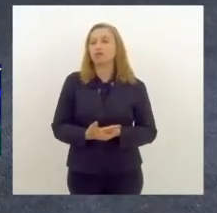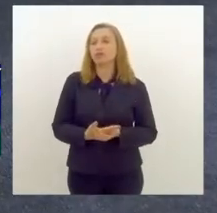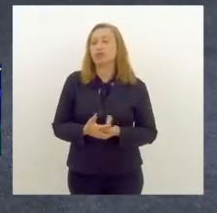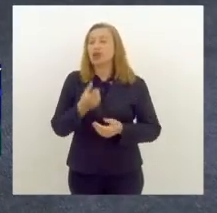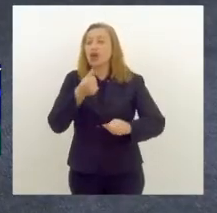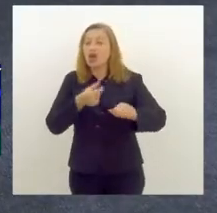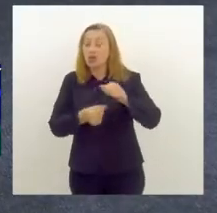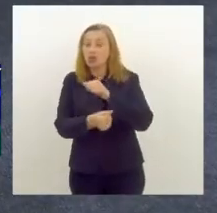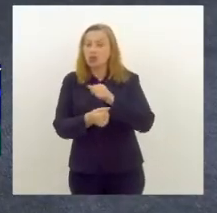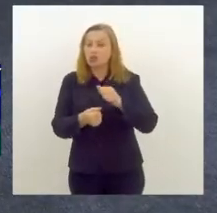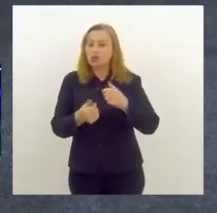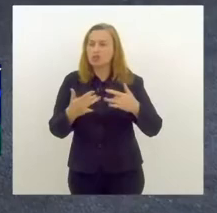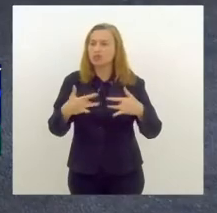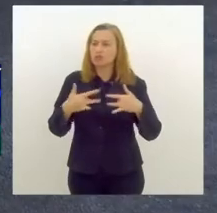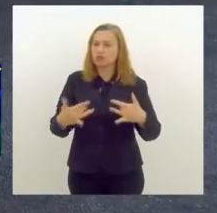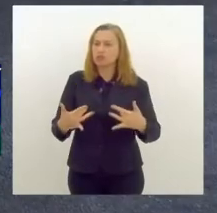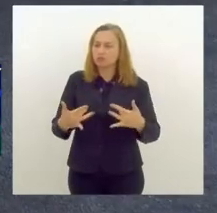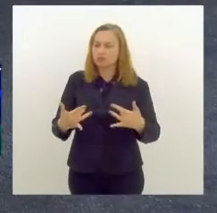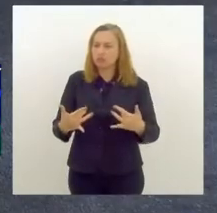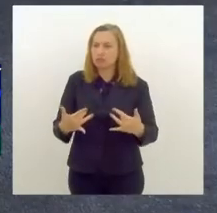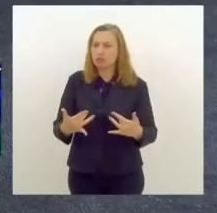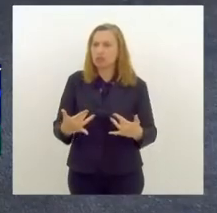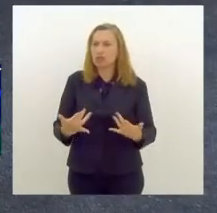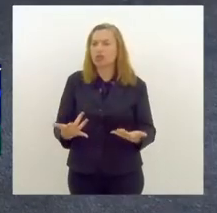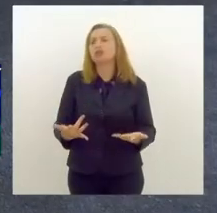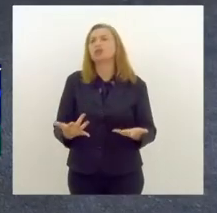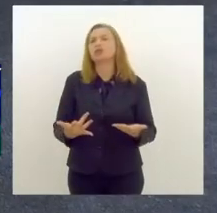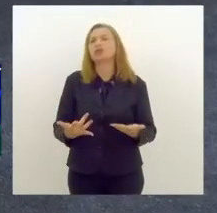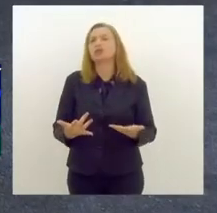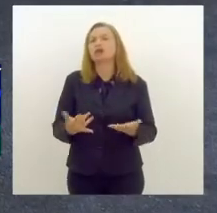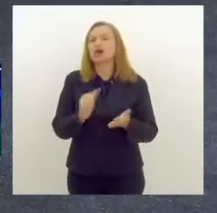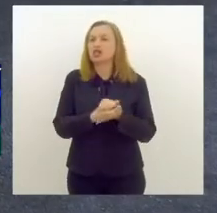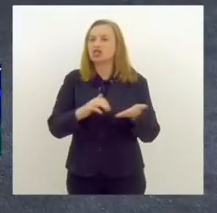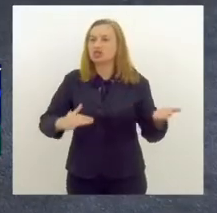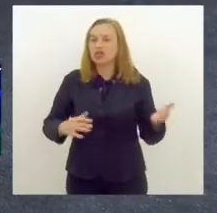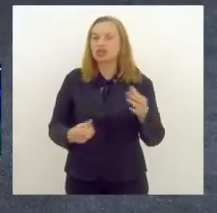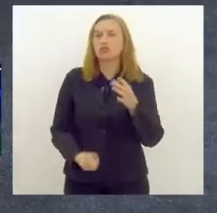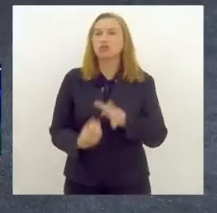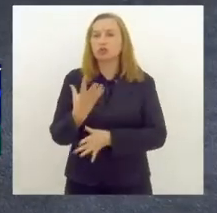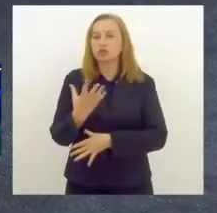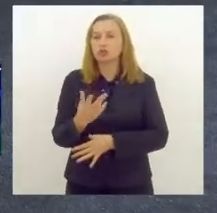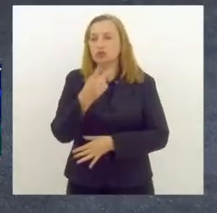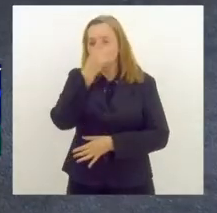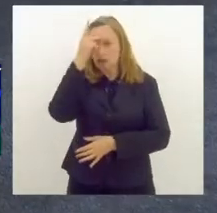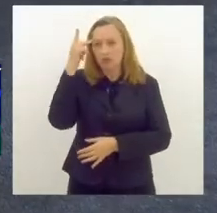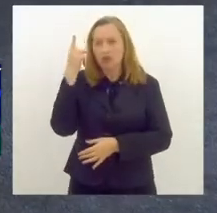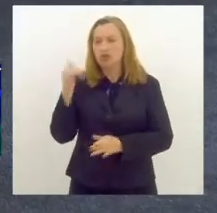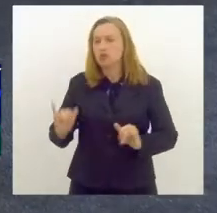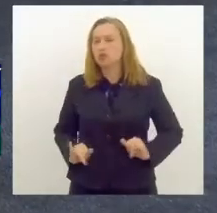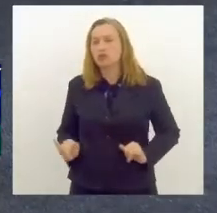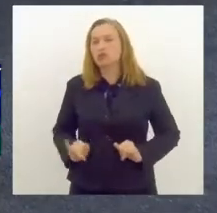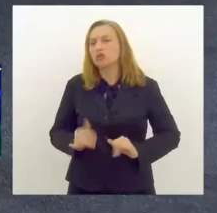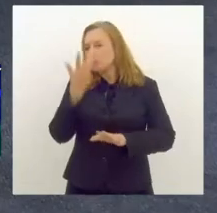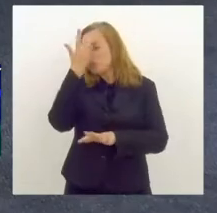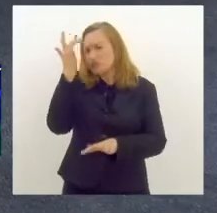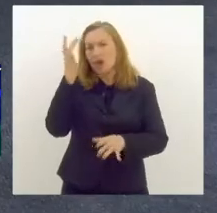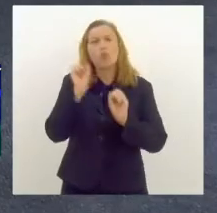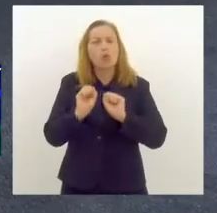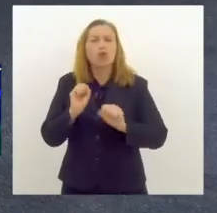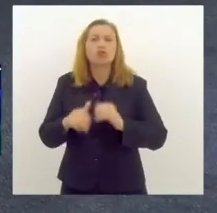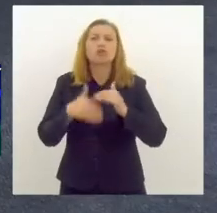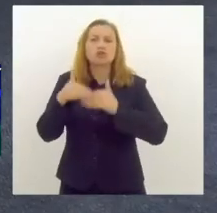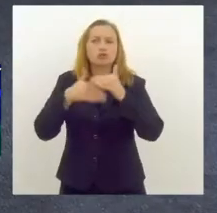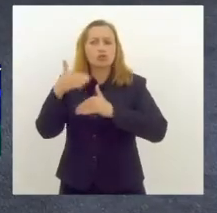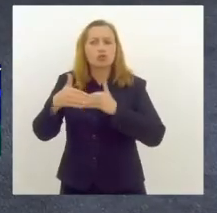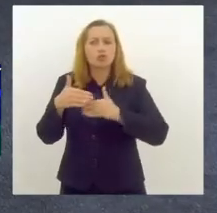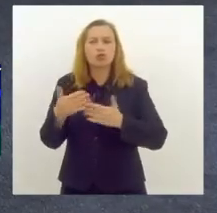economia popular solidária, sobre as atividades laborais, produtivas, que pessoas em situação de sofrimento mental podem desenvolver como parte